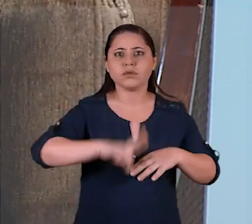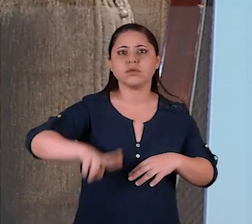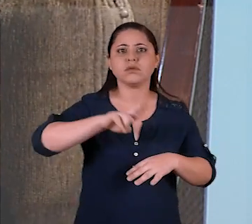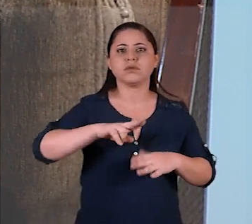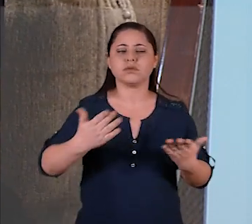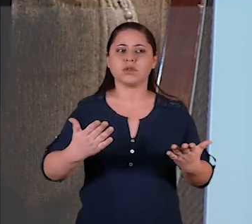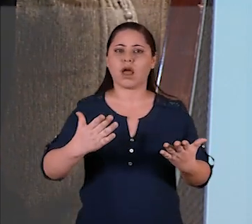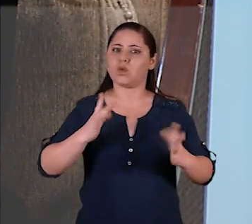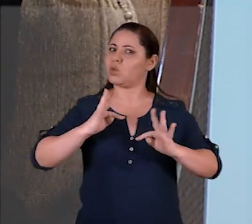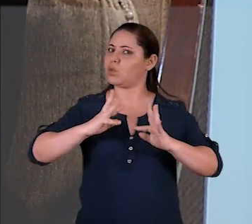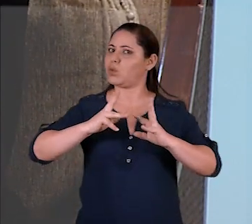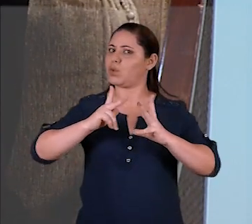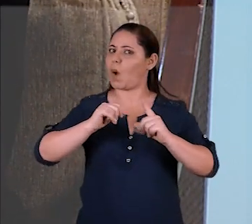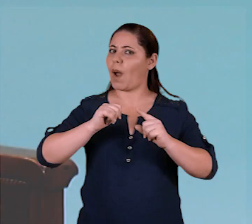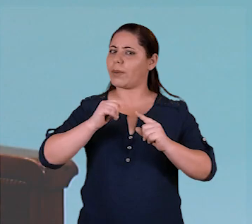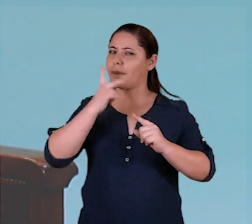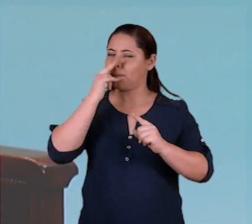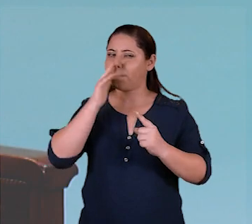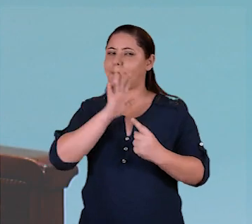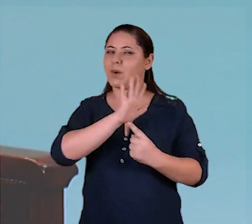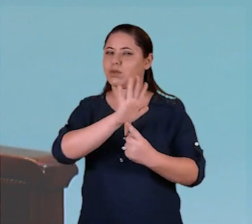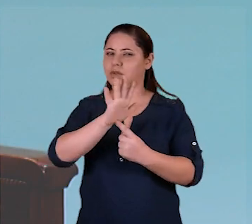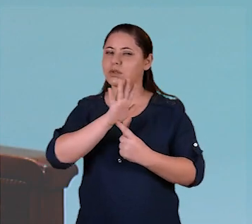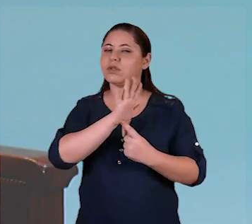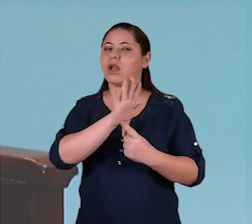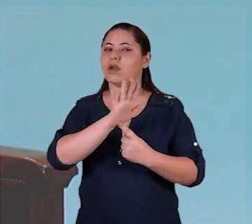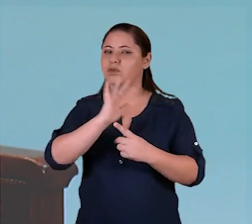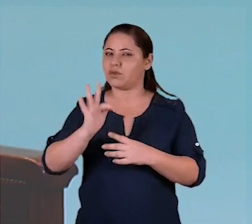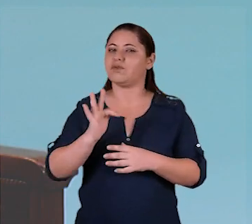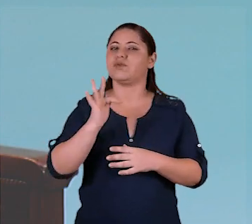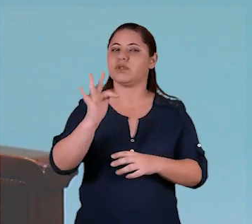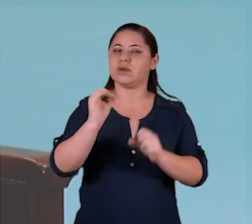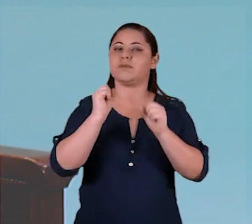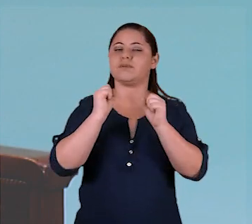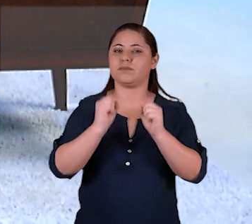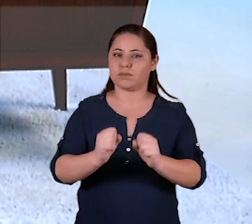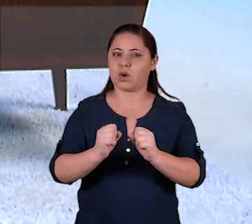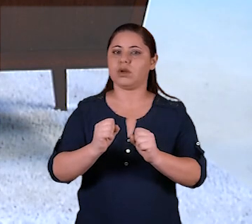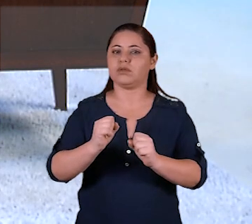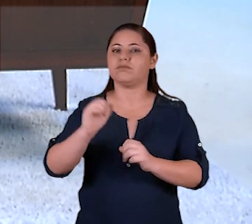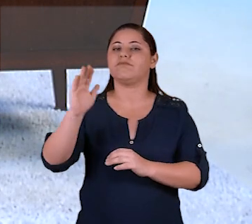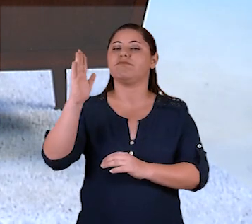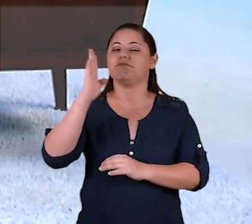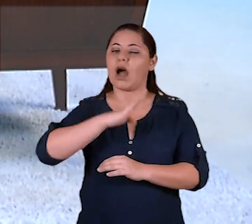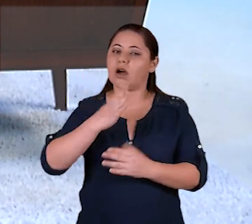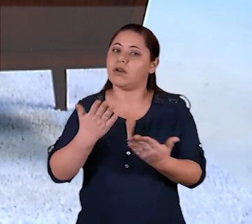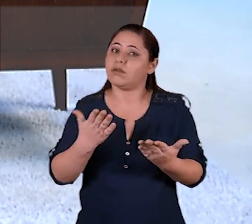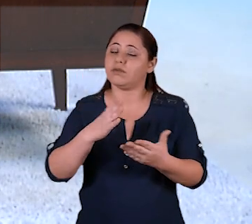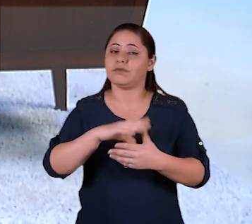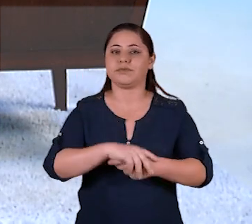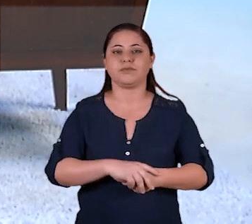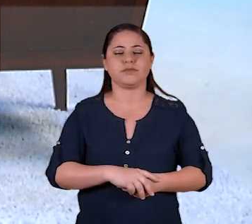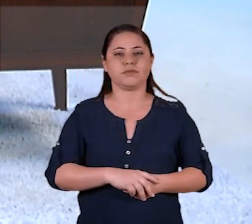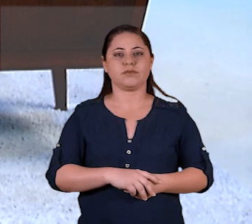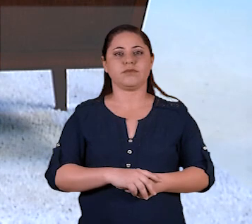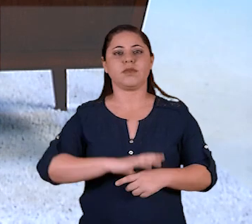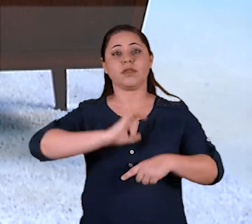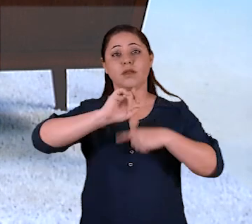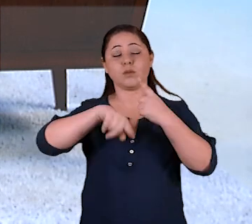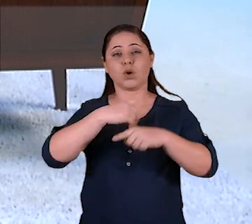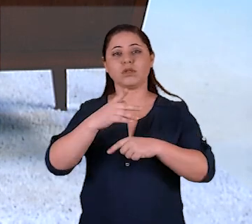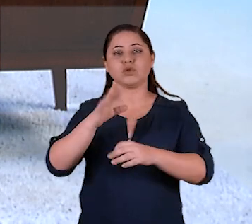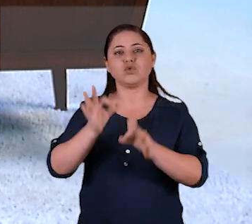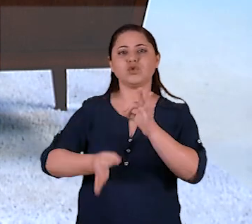você usa, isso tudo já é um indicativo de um relacionamento abusivo que pode terminar muito mal. Bom, e sobre a questão